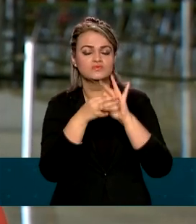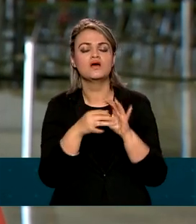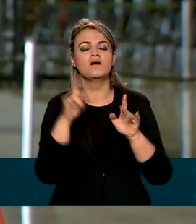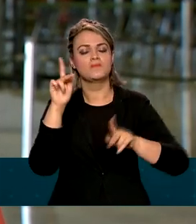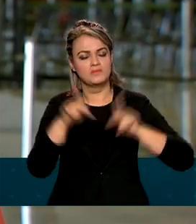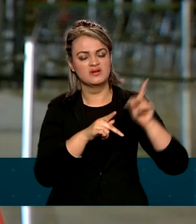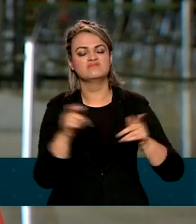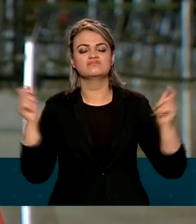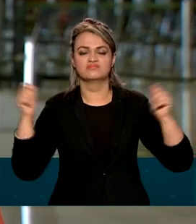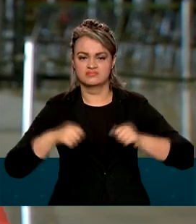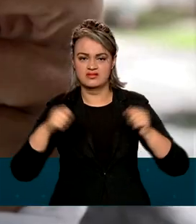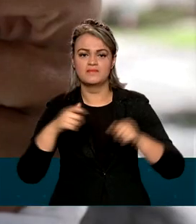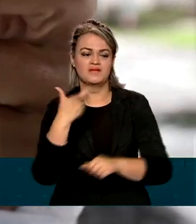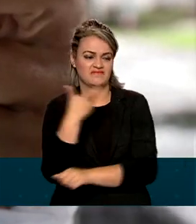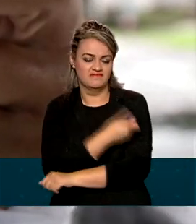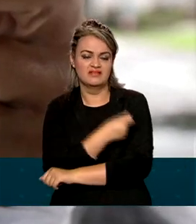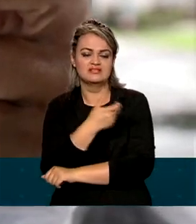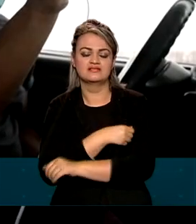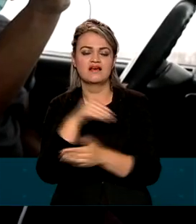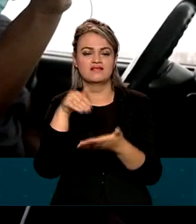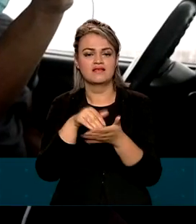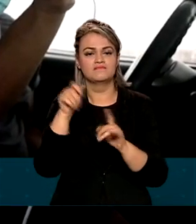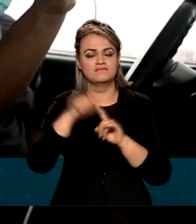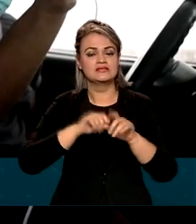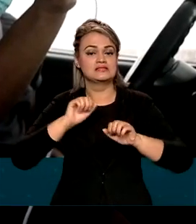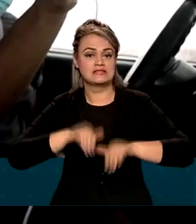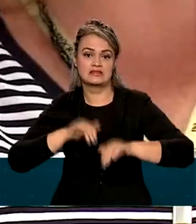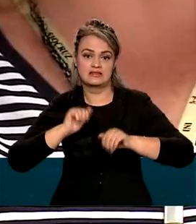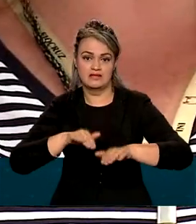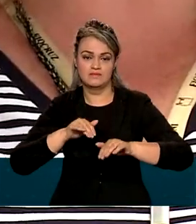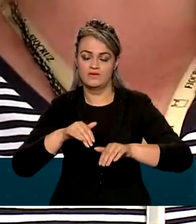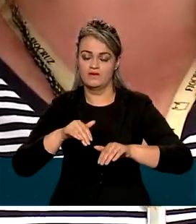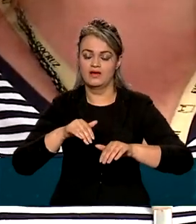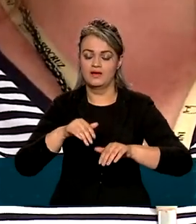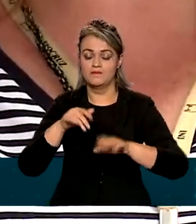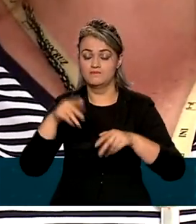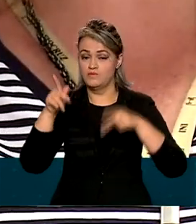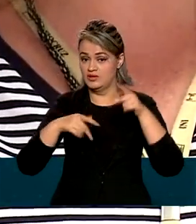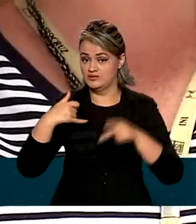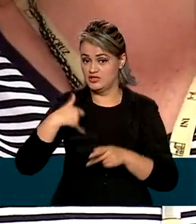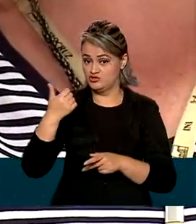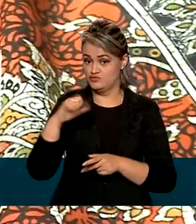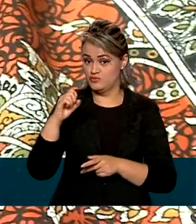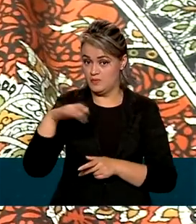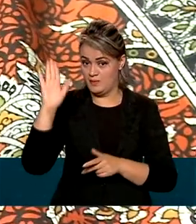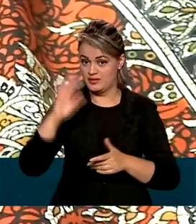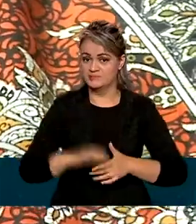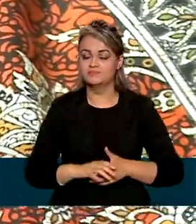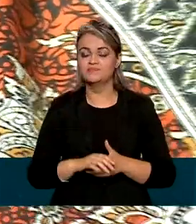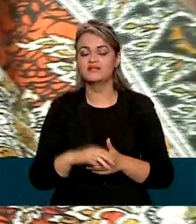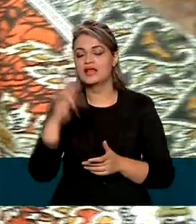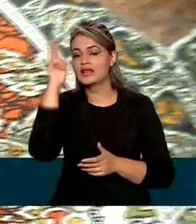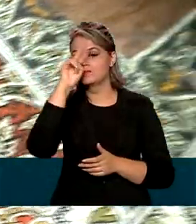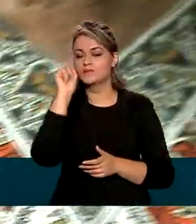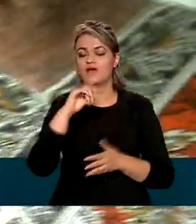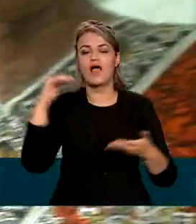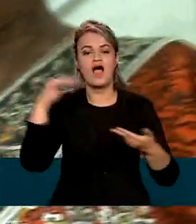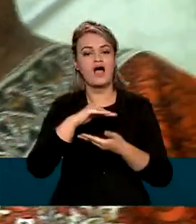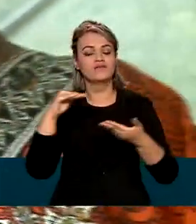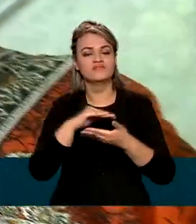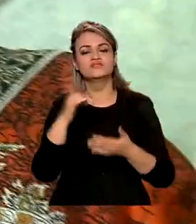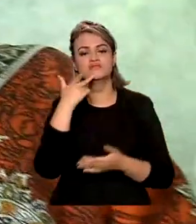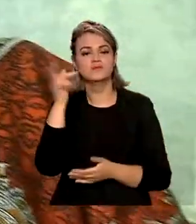população vai estar vacinada em setembro, toda a população acima de 18 anos. E lembrando que a Anvisa reforçou a